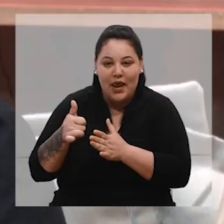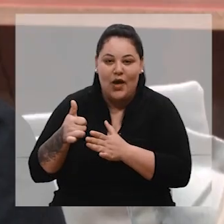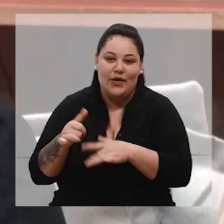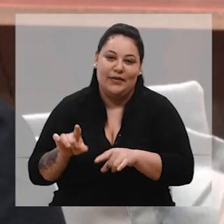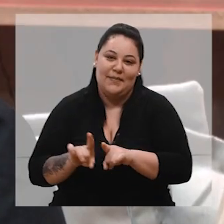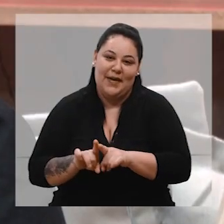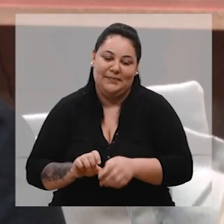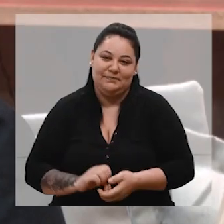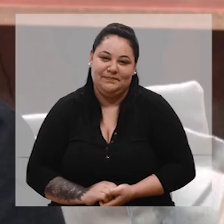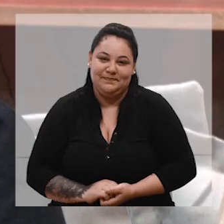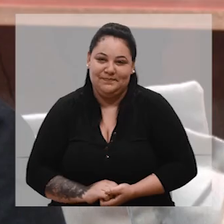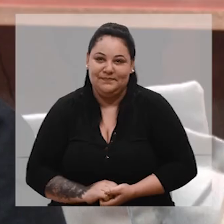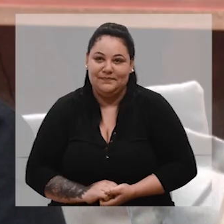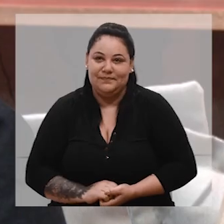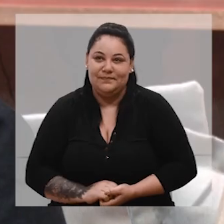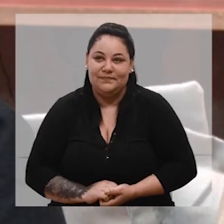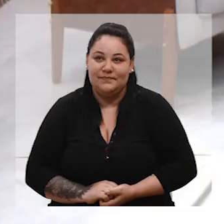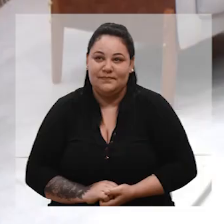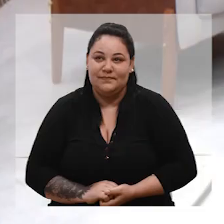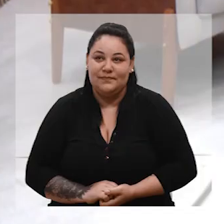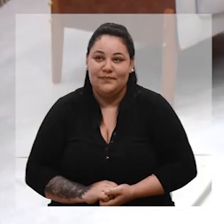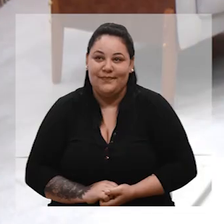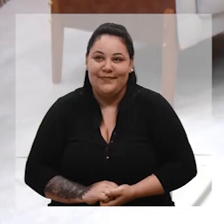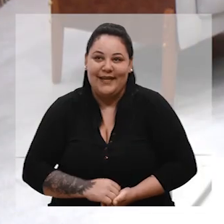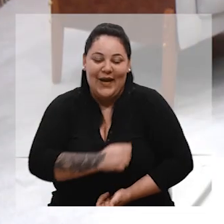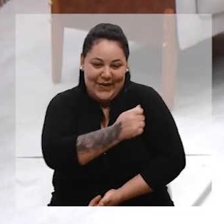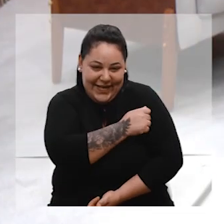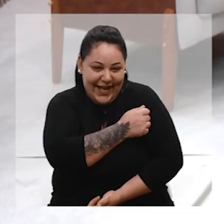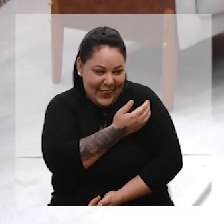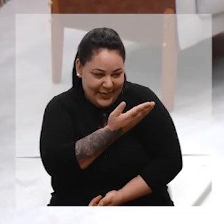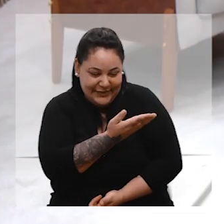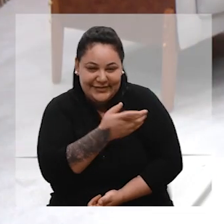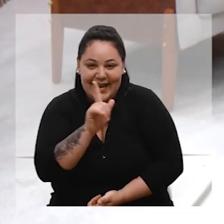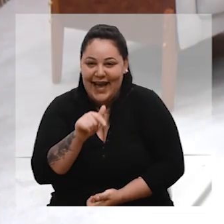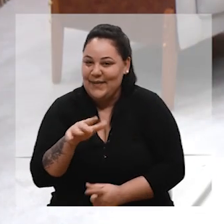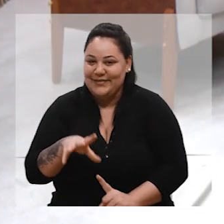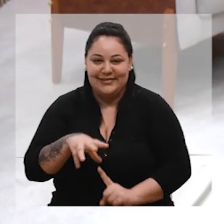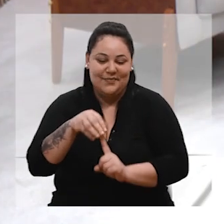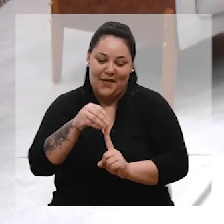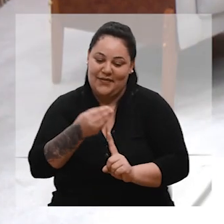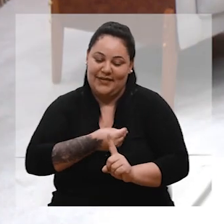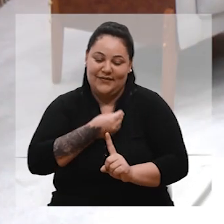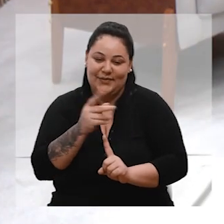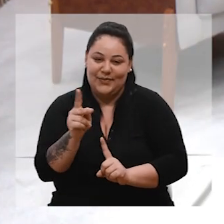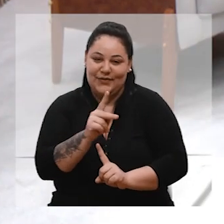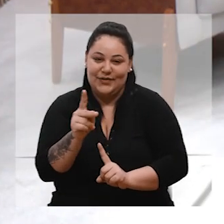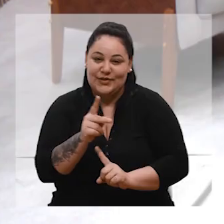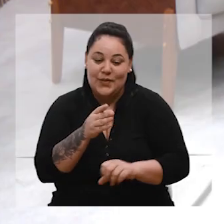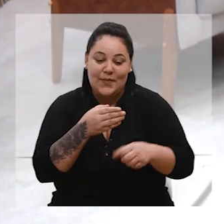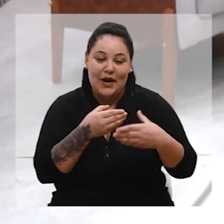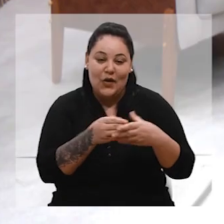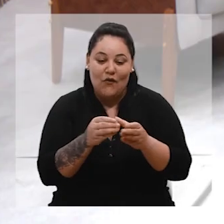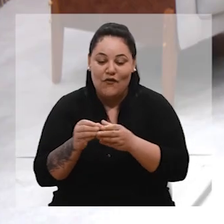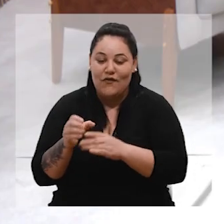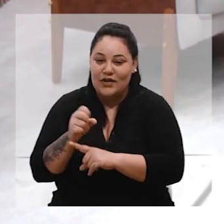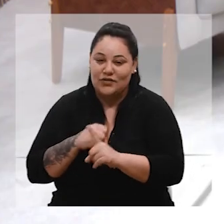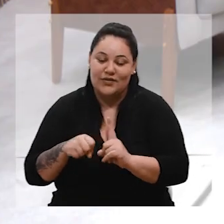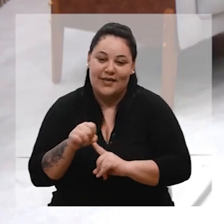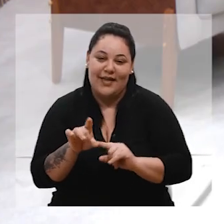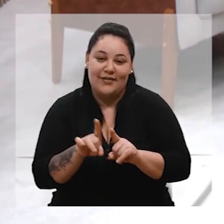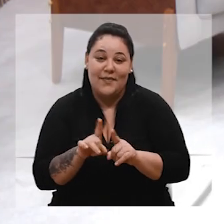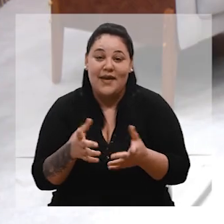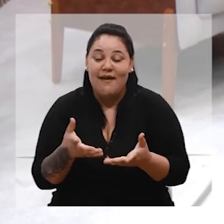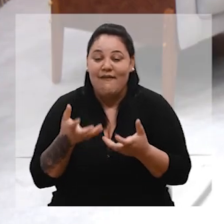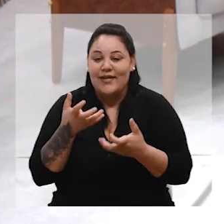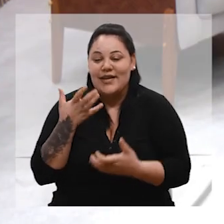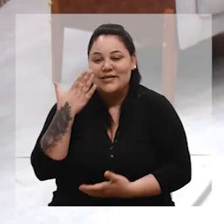procurando fazer o melhor por eles. Léo, tu viste? O aluno é essencial para a vida de um professor, para a vida de